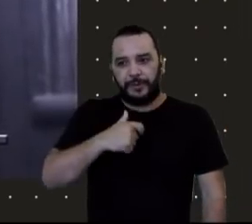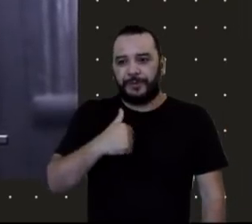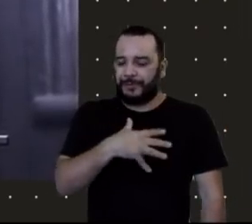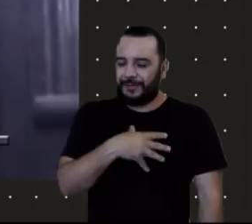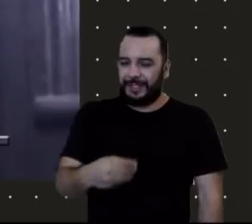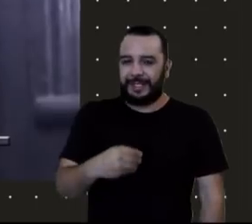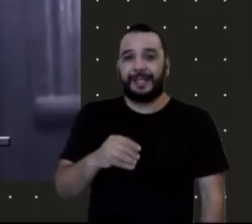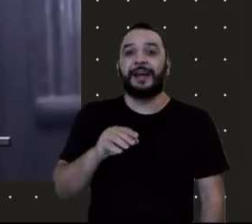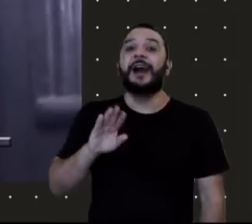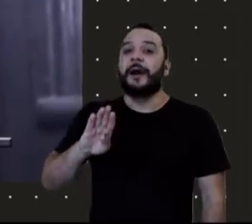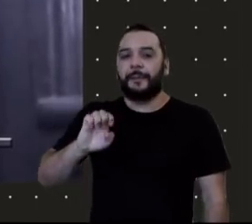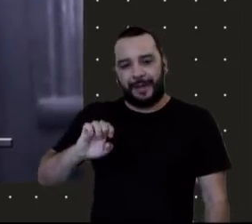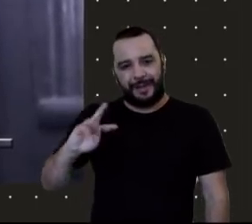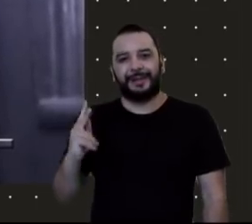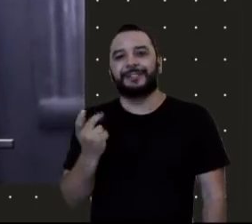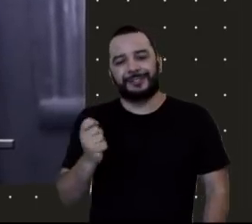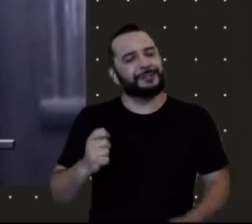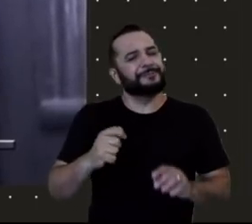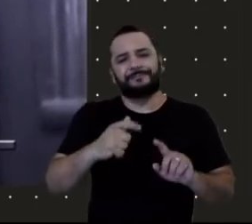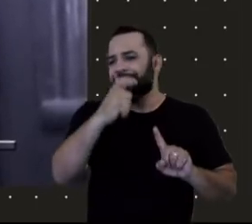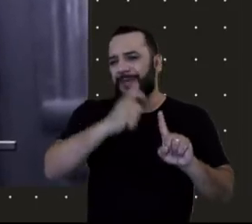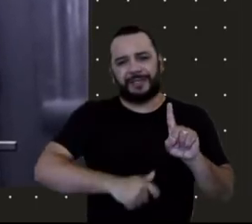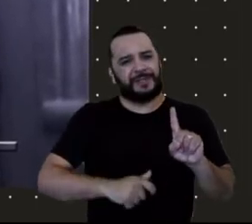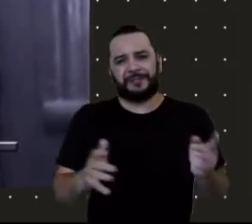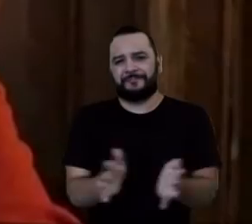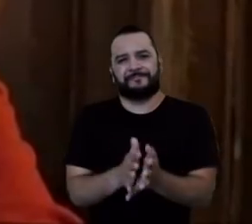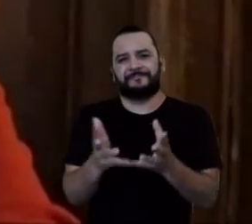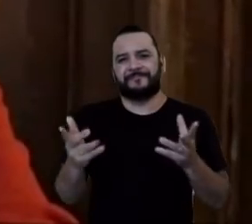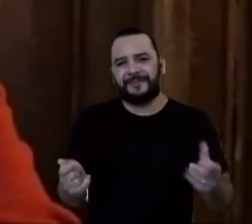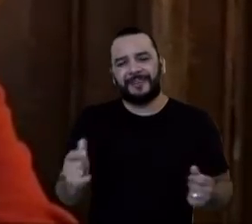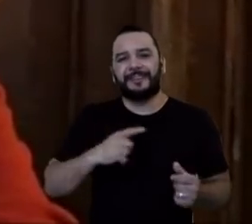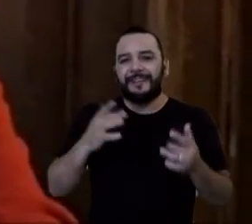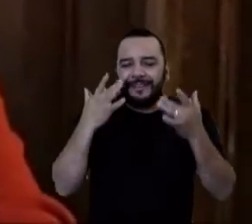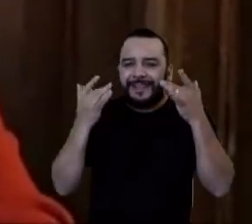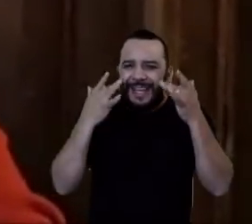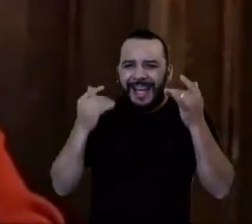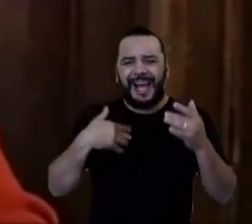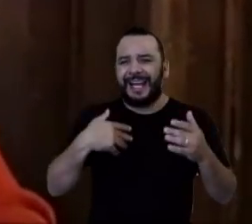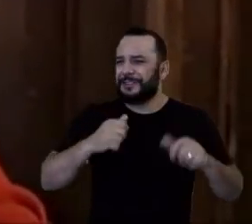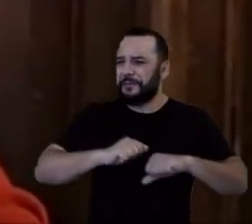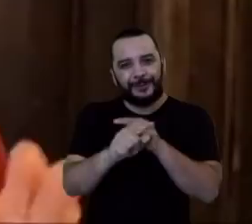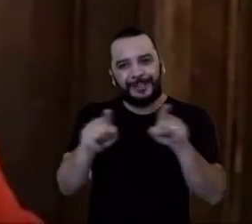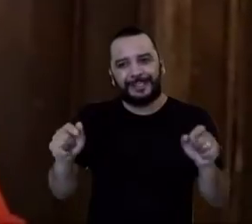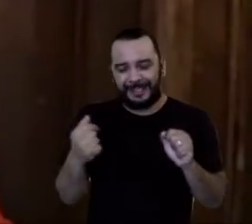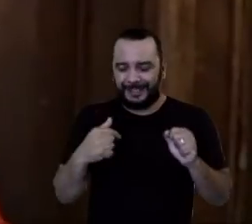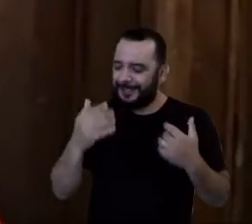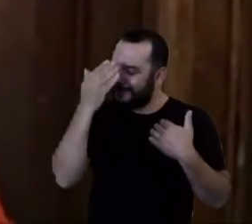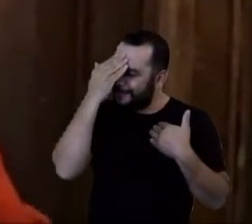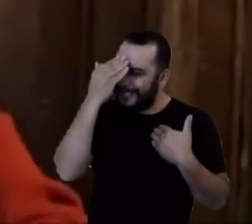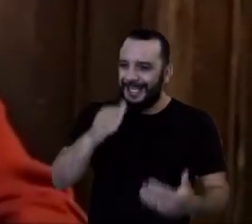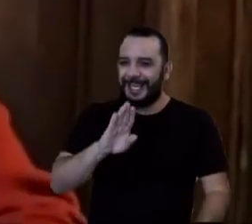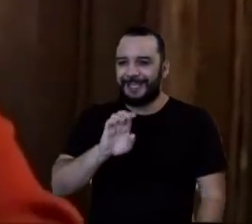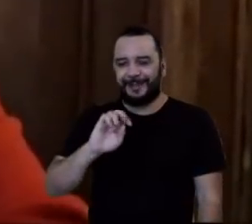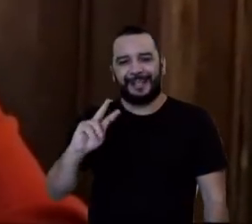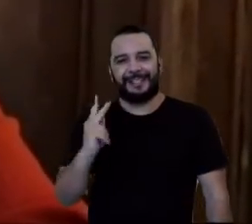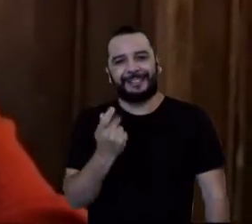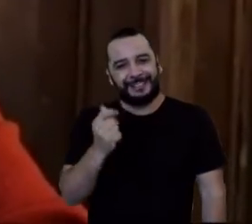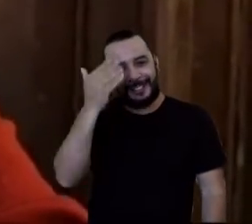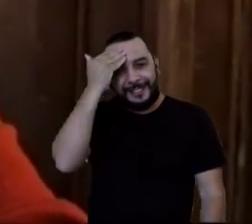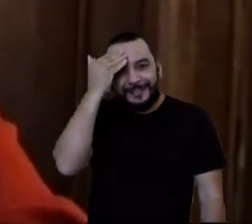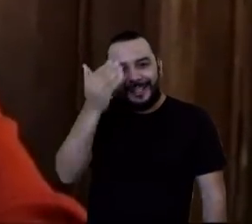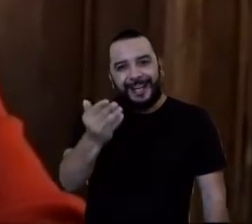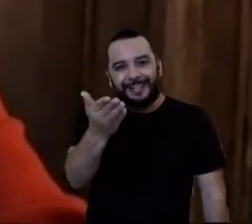papel belíssimo. Foi um teatro que teve uma repercussão muito boa,